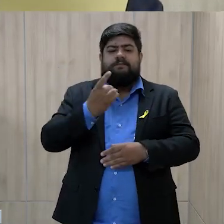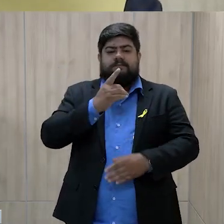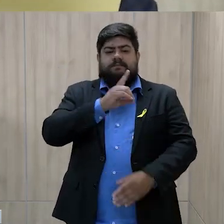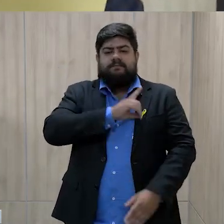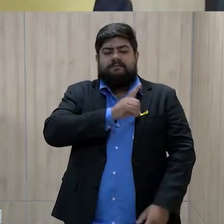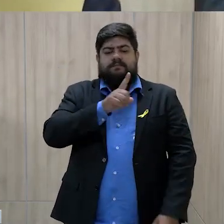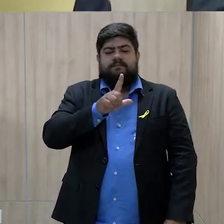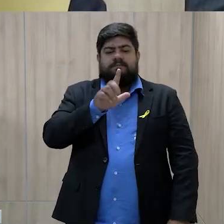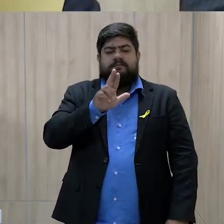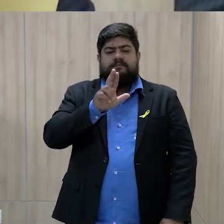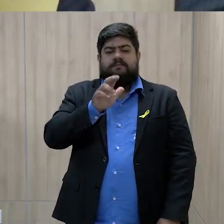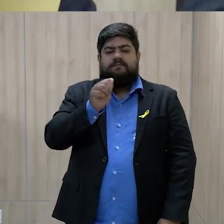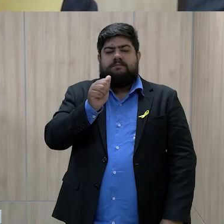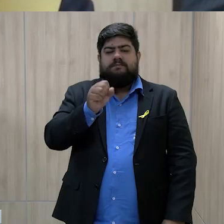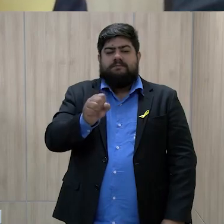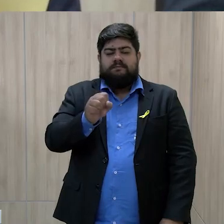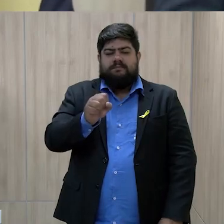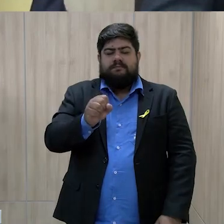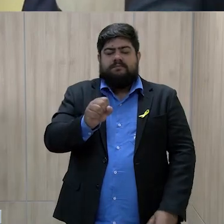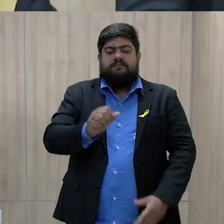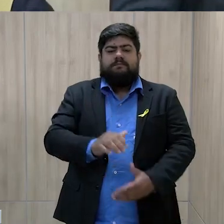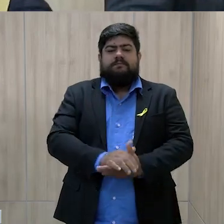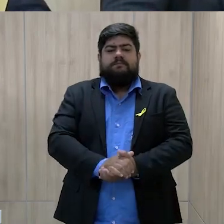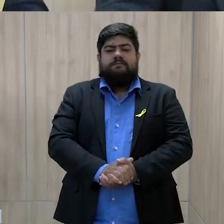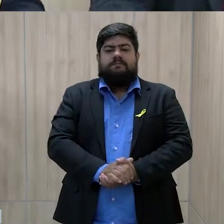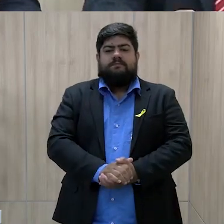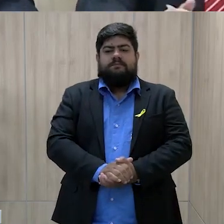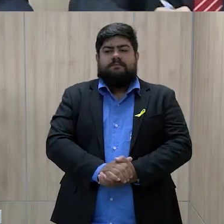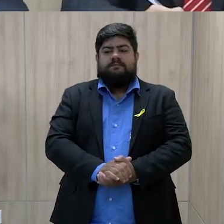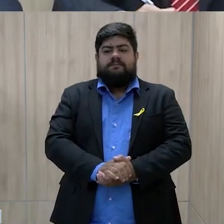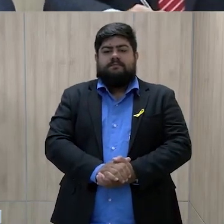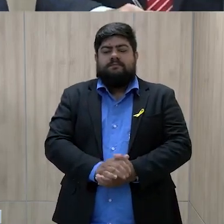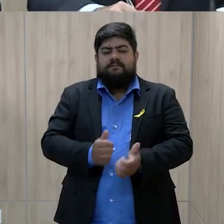vota o deputado Lucas Torres